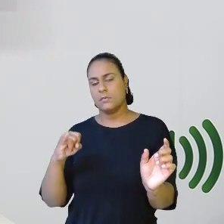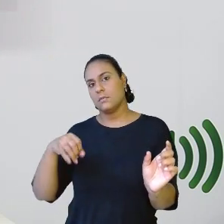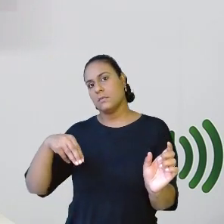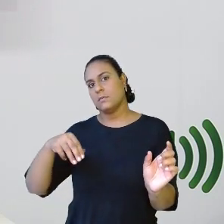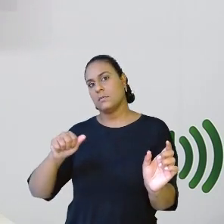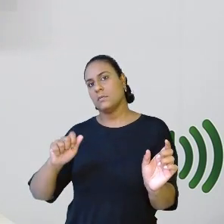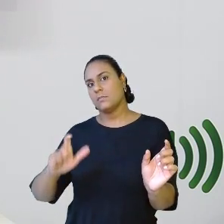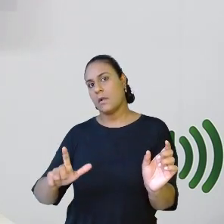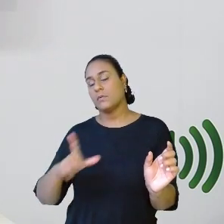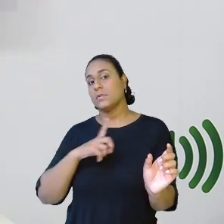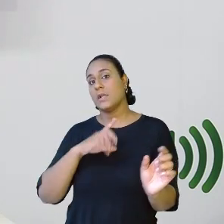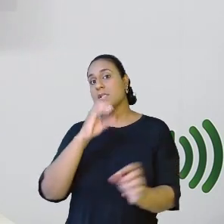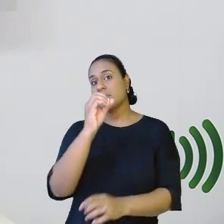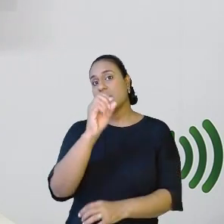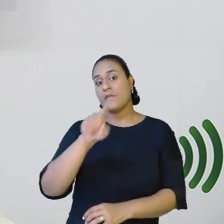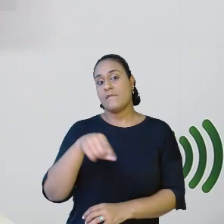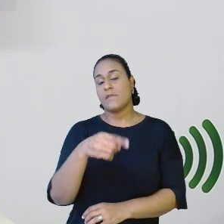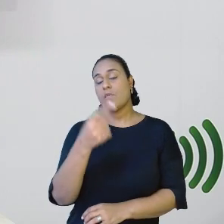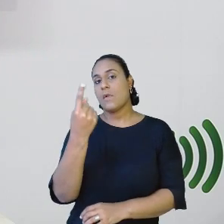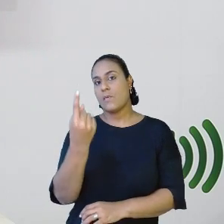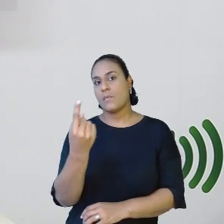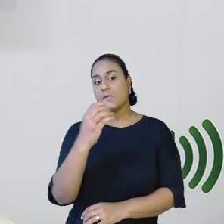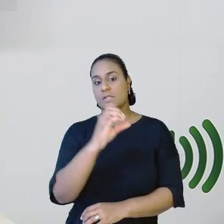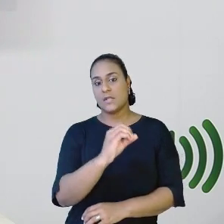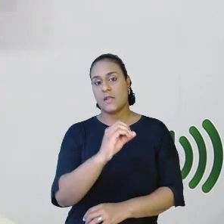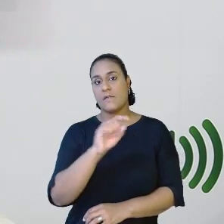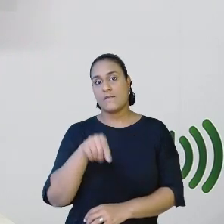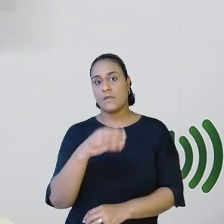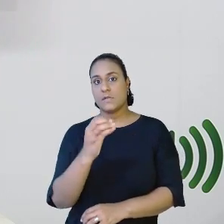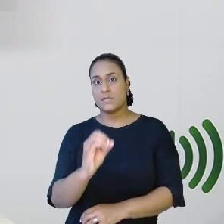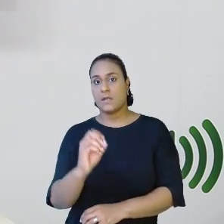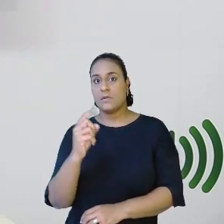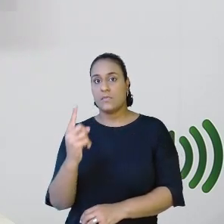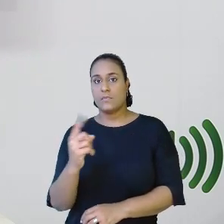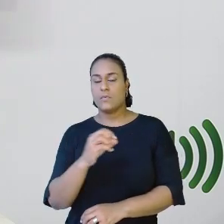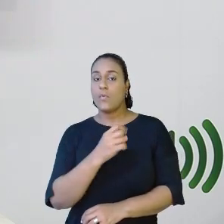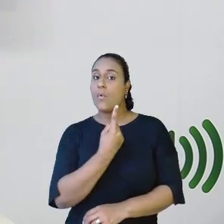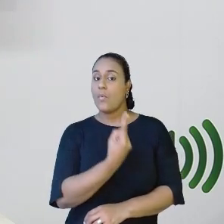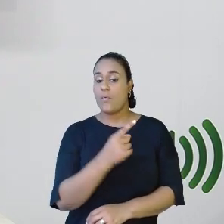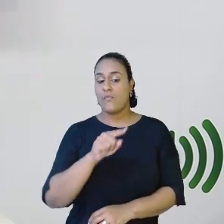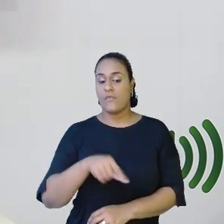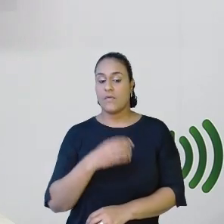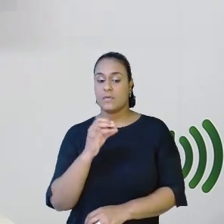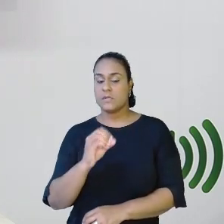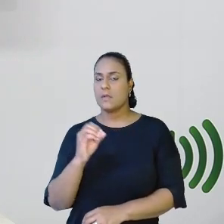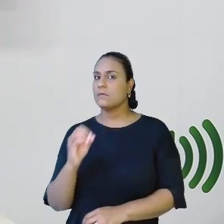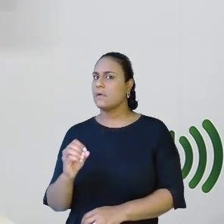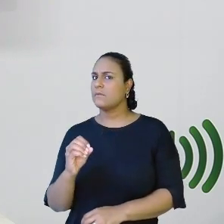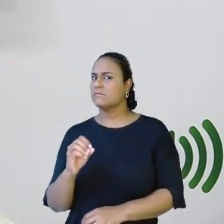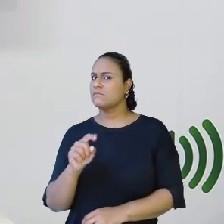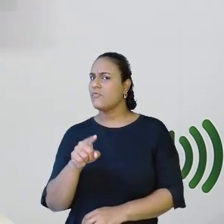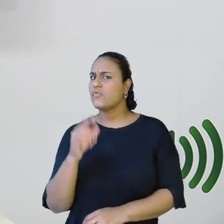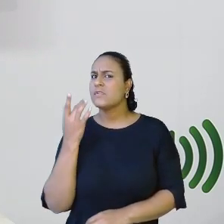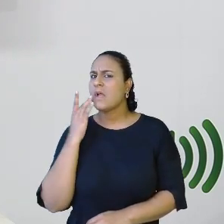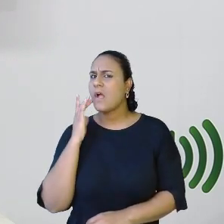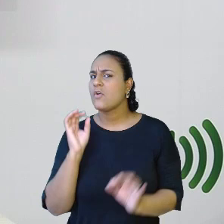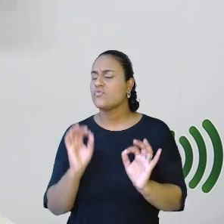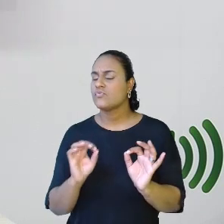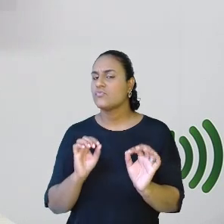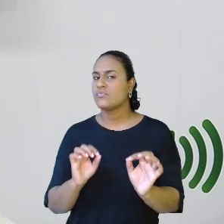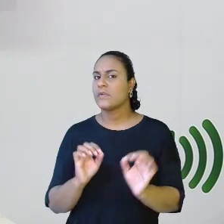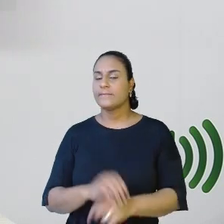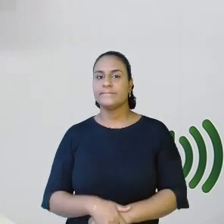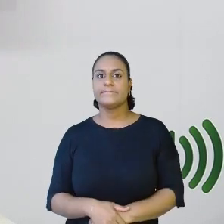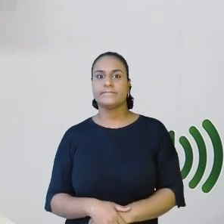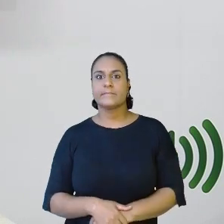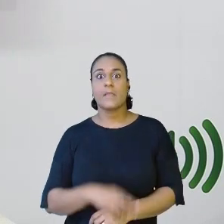É 0,1, 0,01 ou 1,00? O que é que vocês acham aí de casa? Já